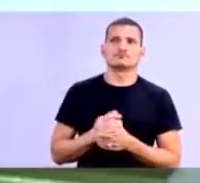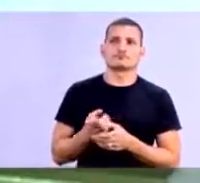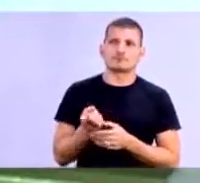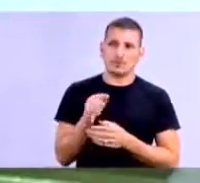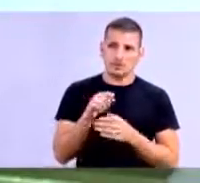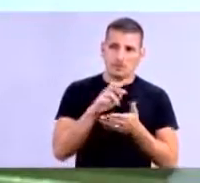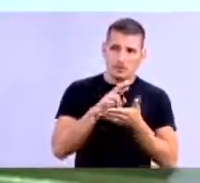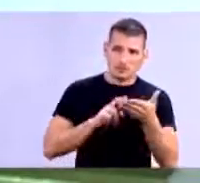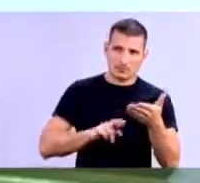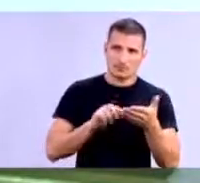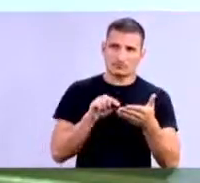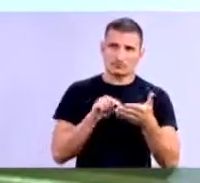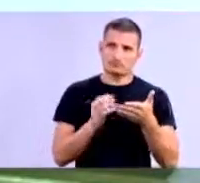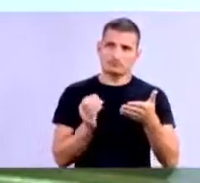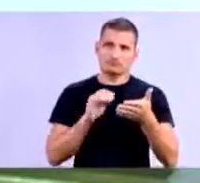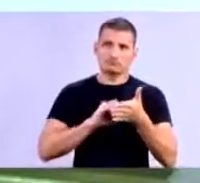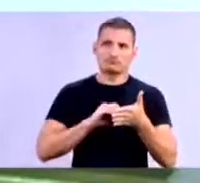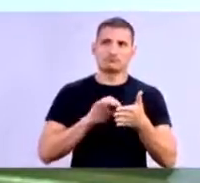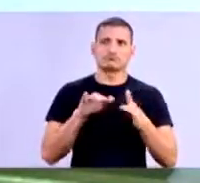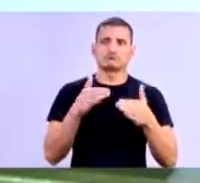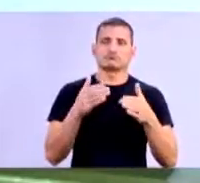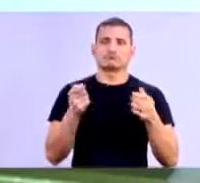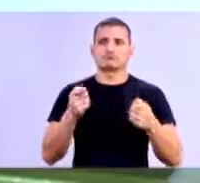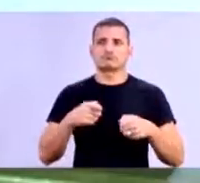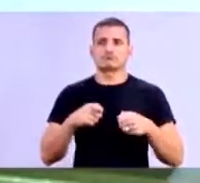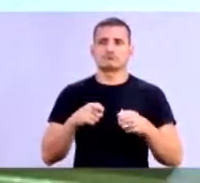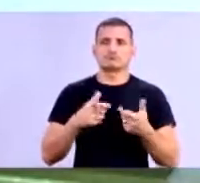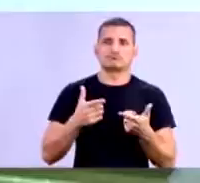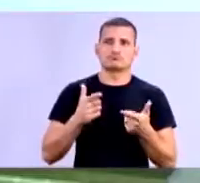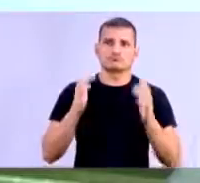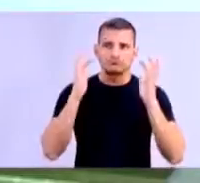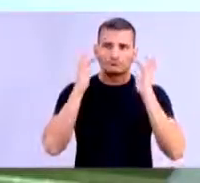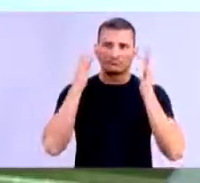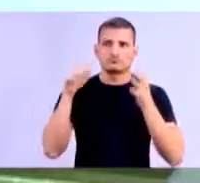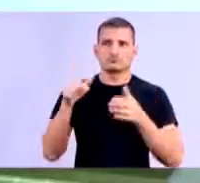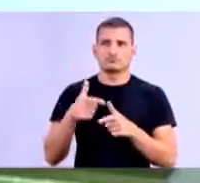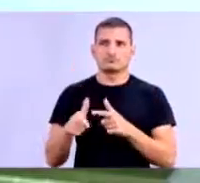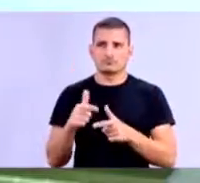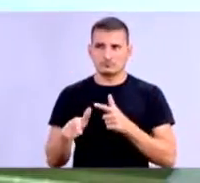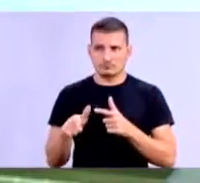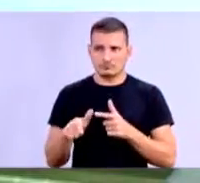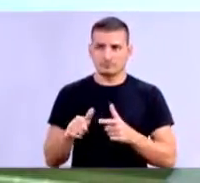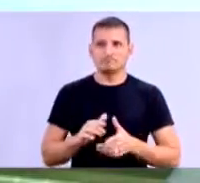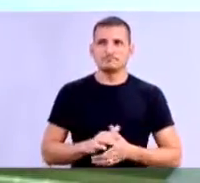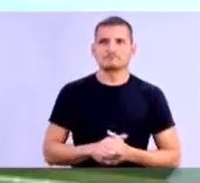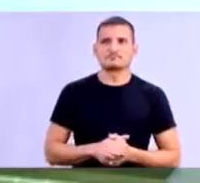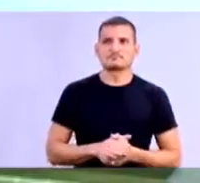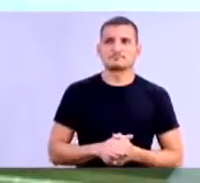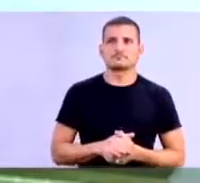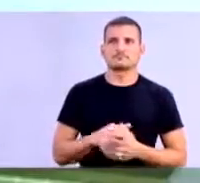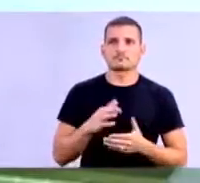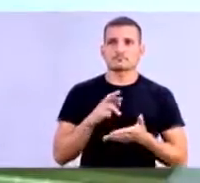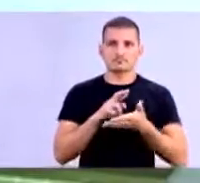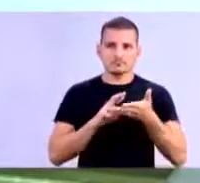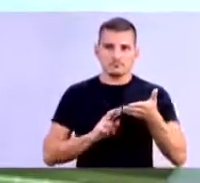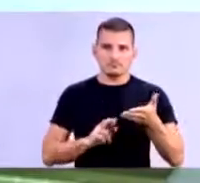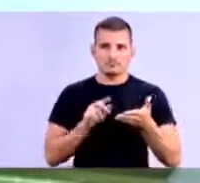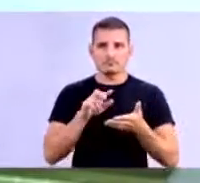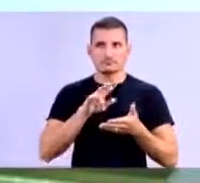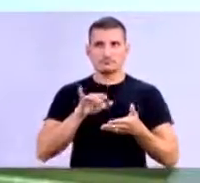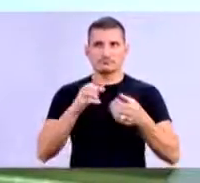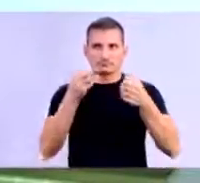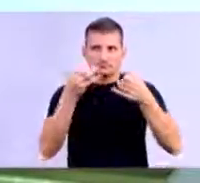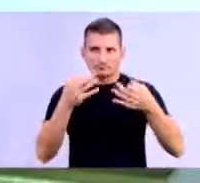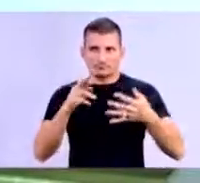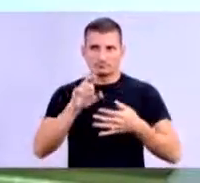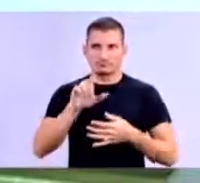vai apresentar quais seriam as possíveis soluções para resolver aquela situação. Então, o relatório você vai relatar,